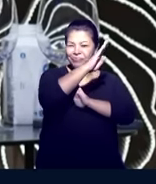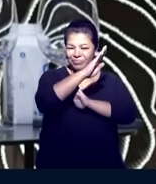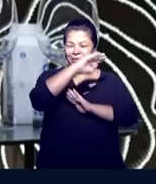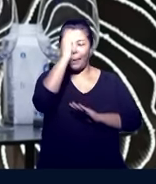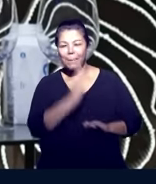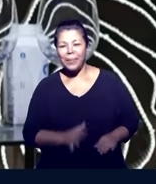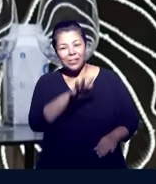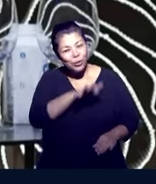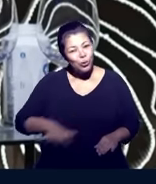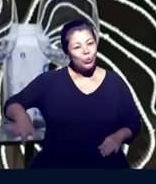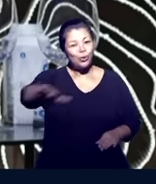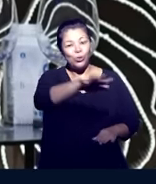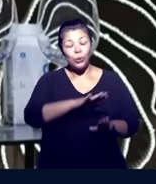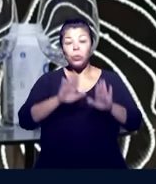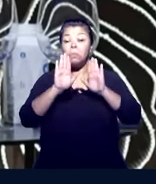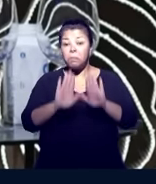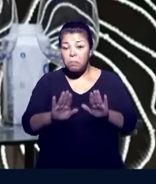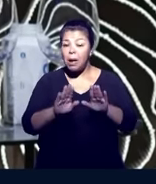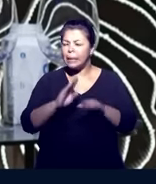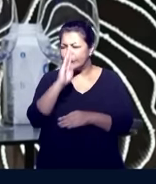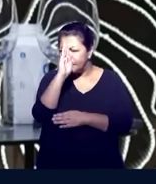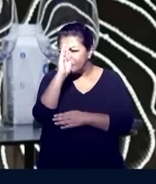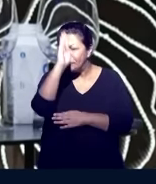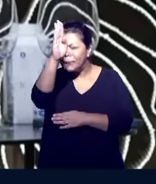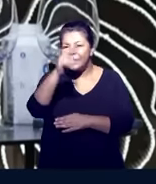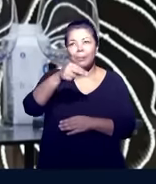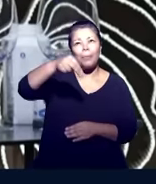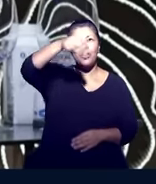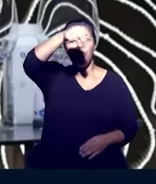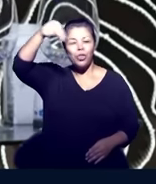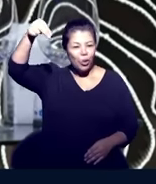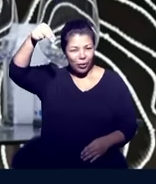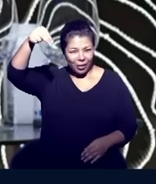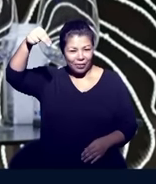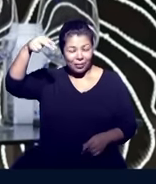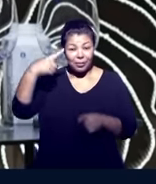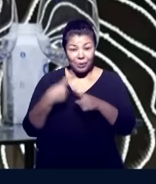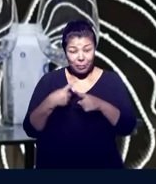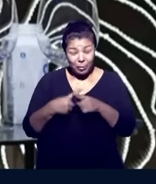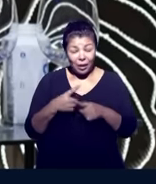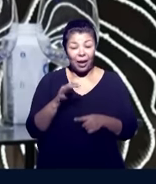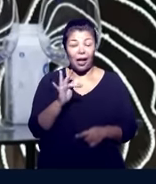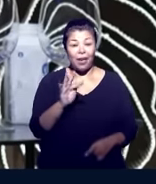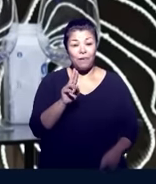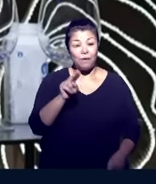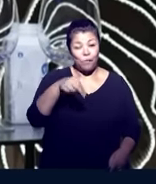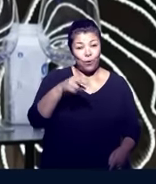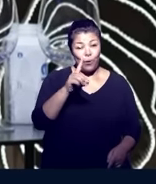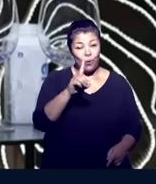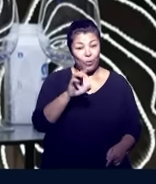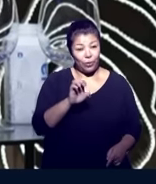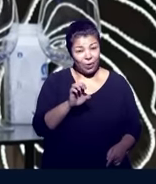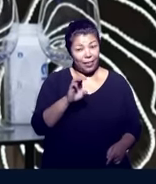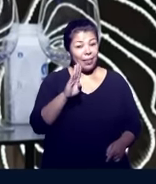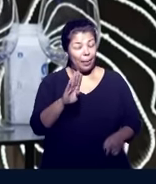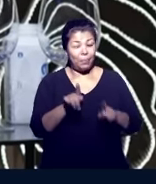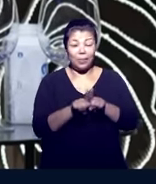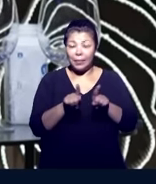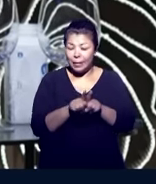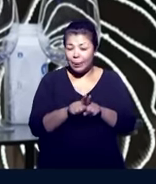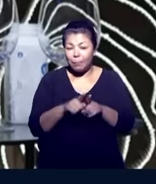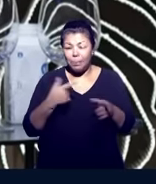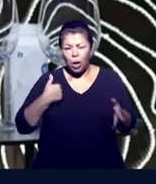mas muito no nordeste incrivelmente porque o fundeb aportou recursos lá e aquilo você